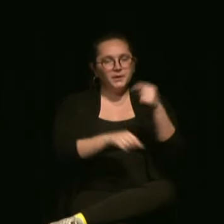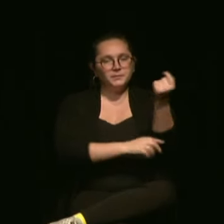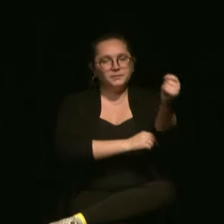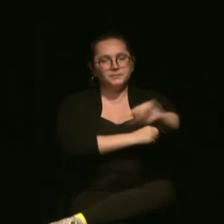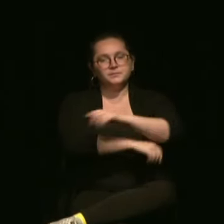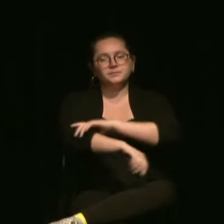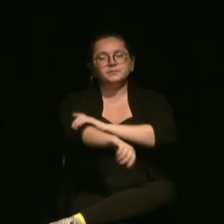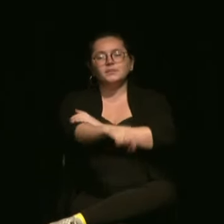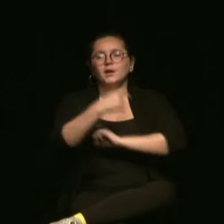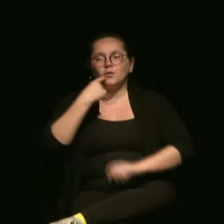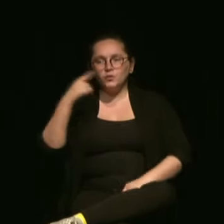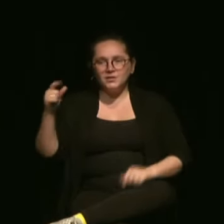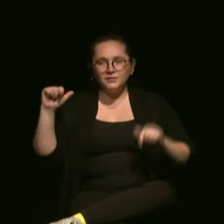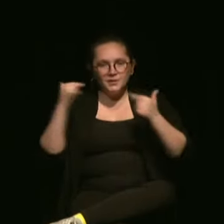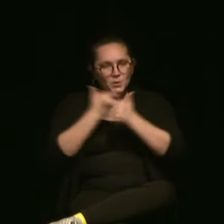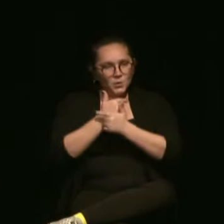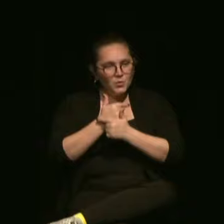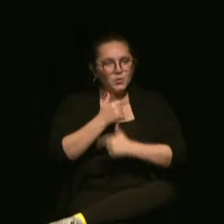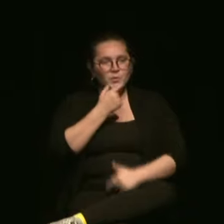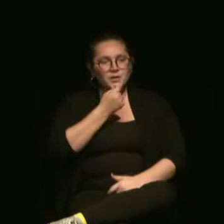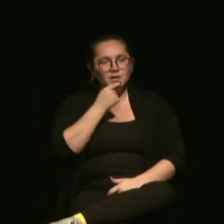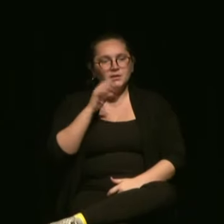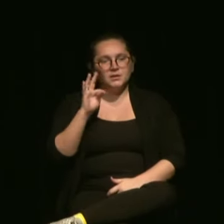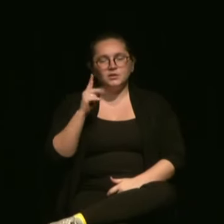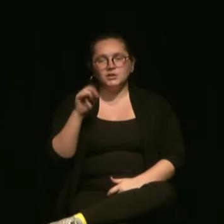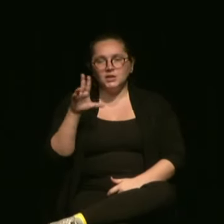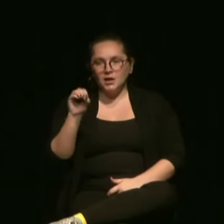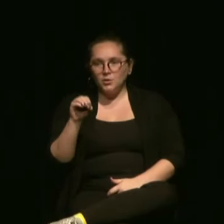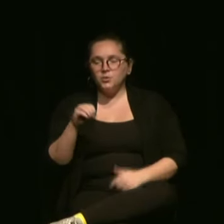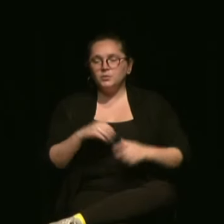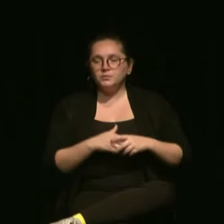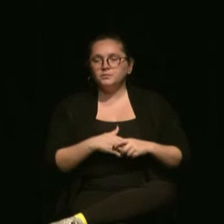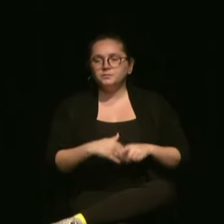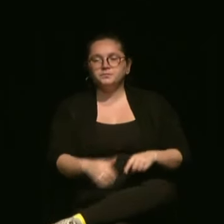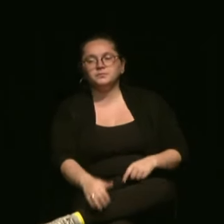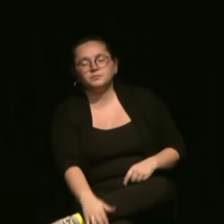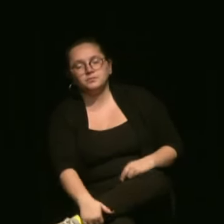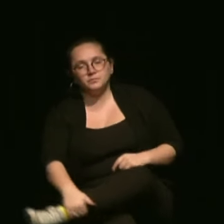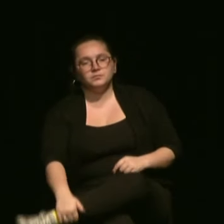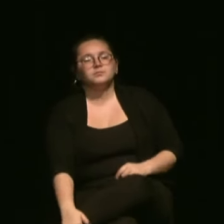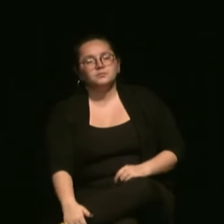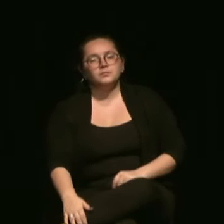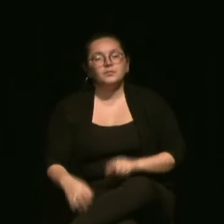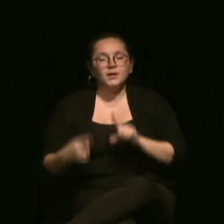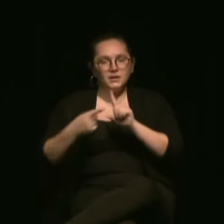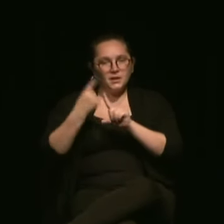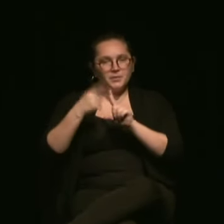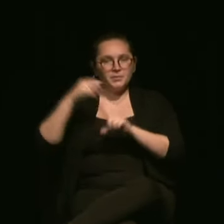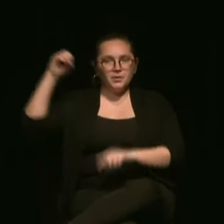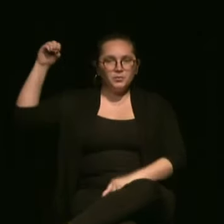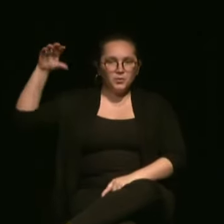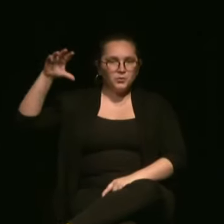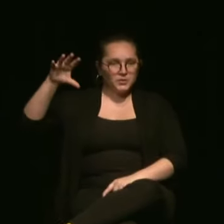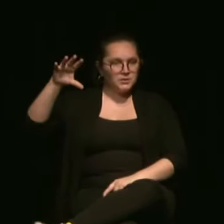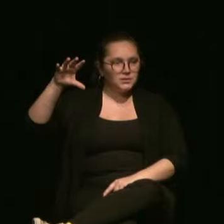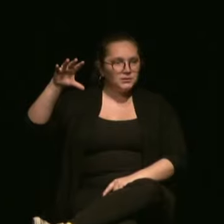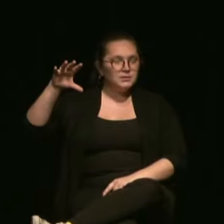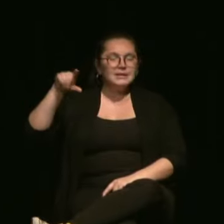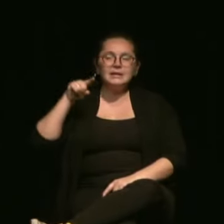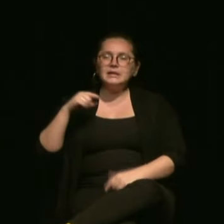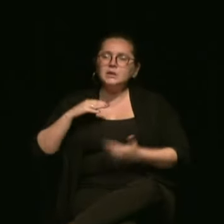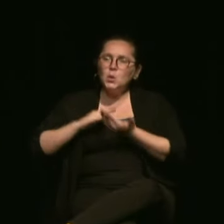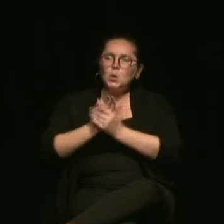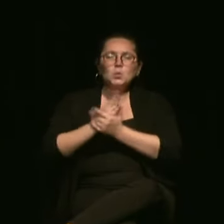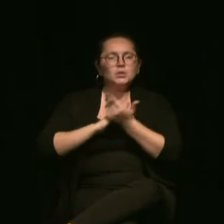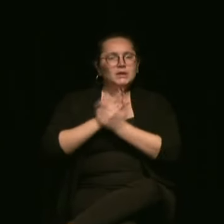riram muito com o menino Tiago. O menino Tiago, na primeira projeção do filme, ficou muito